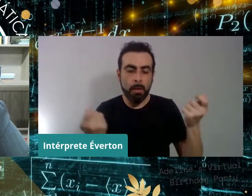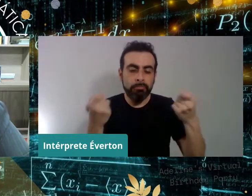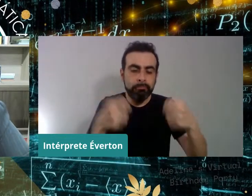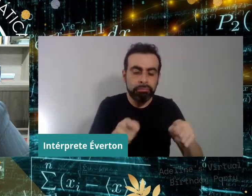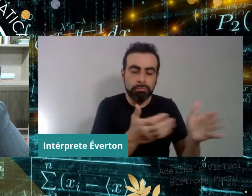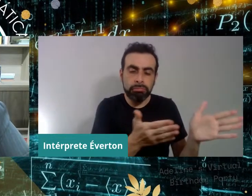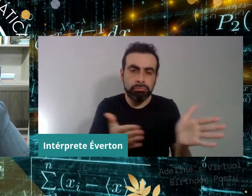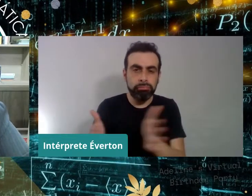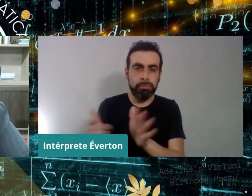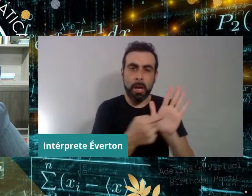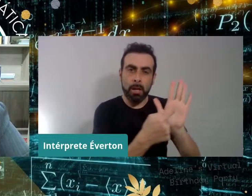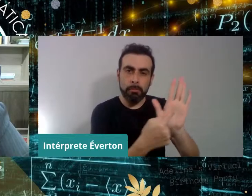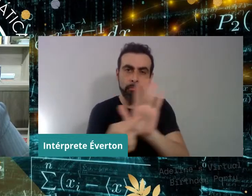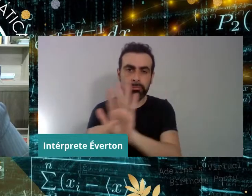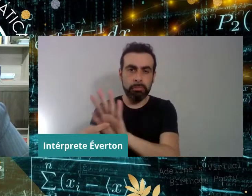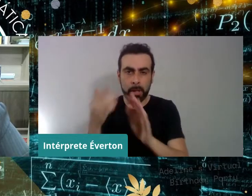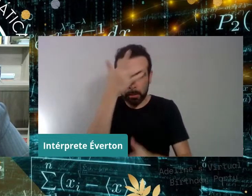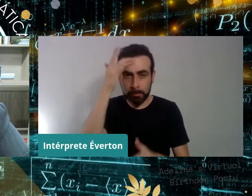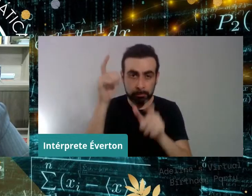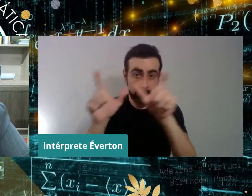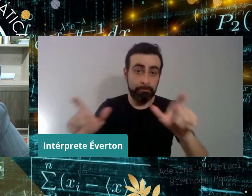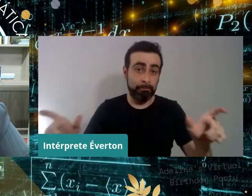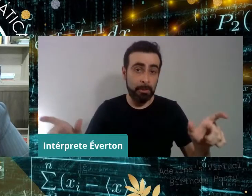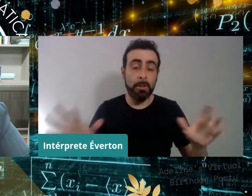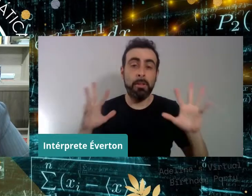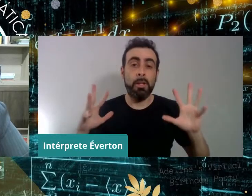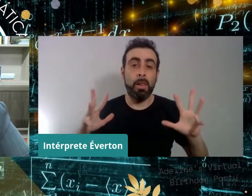para todos, não só para vocês da matemática.